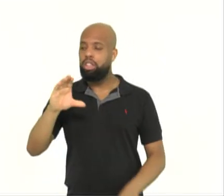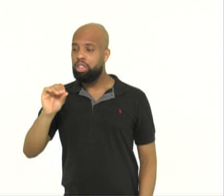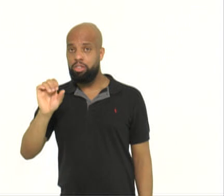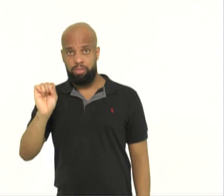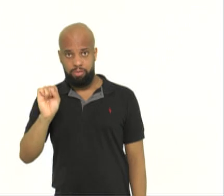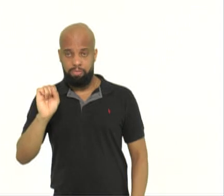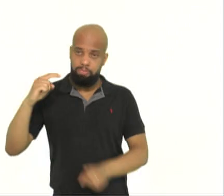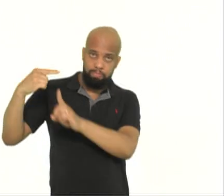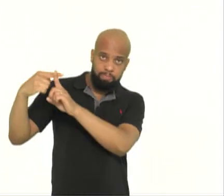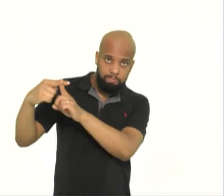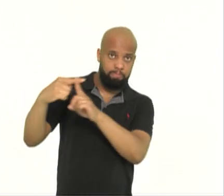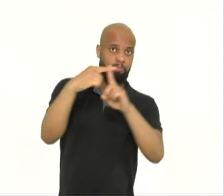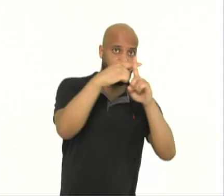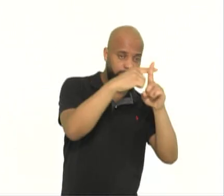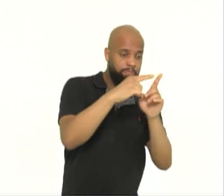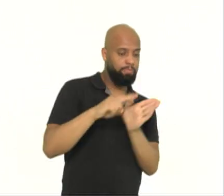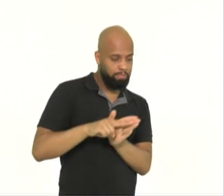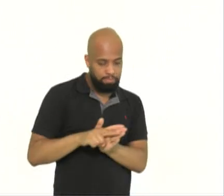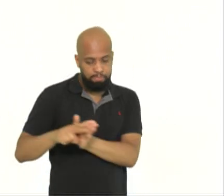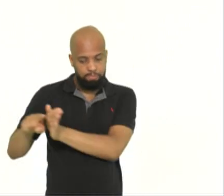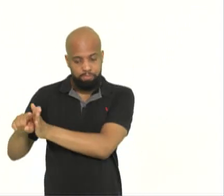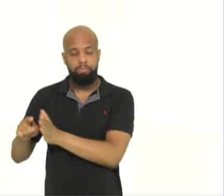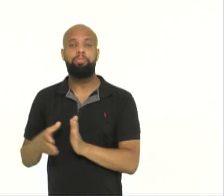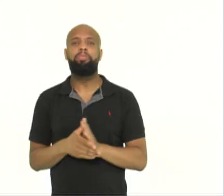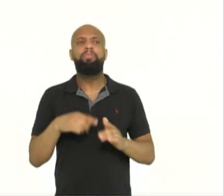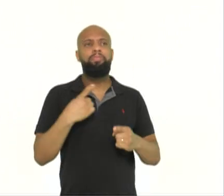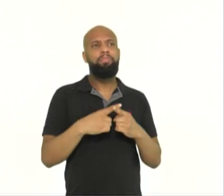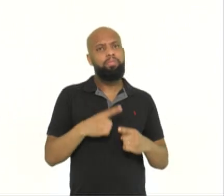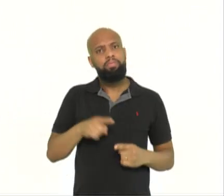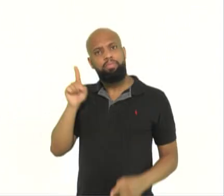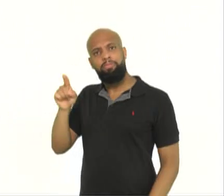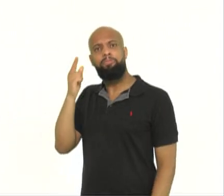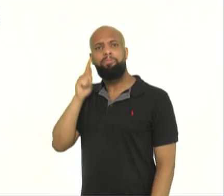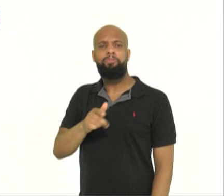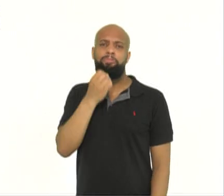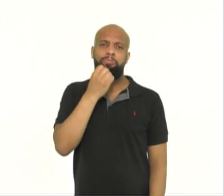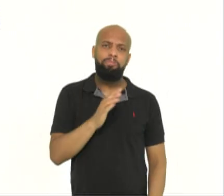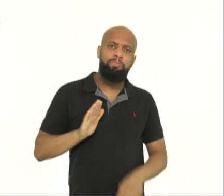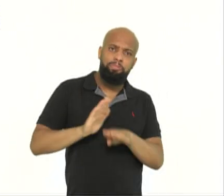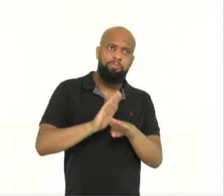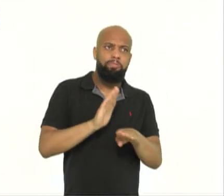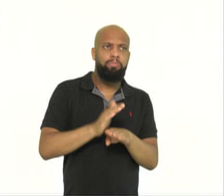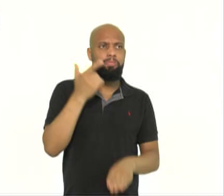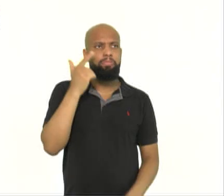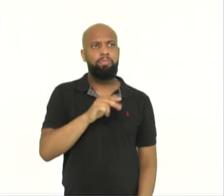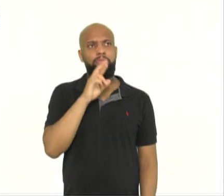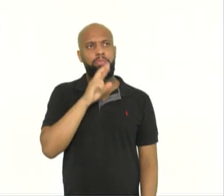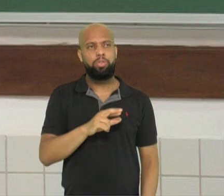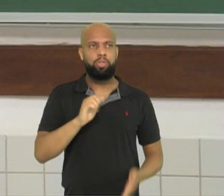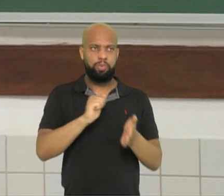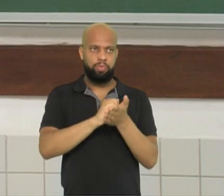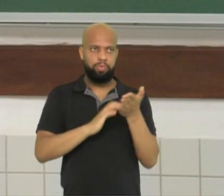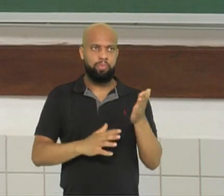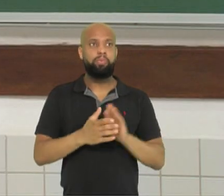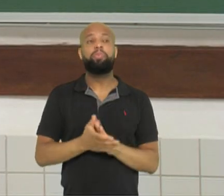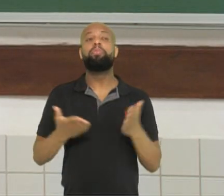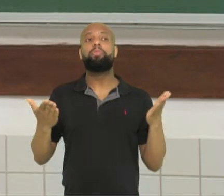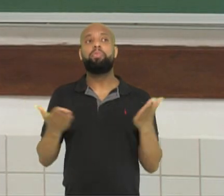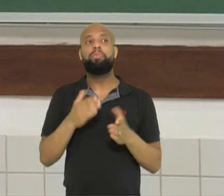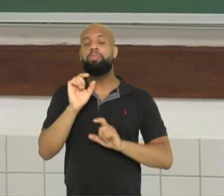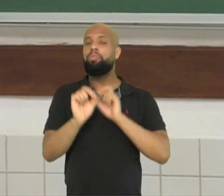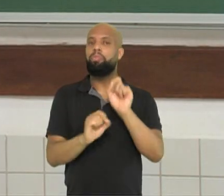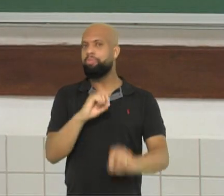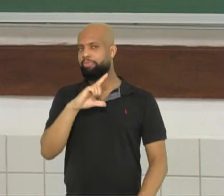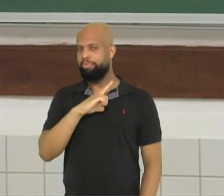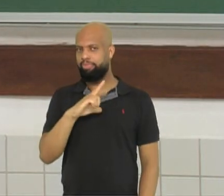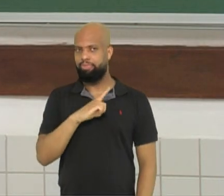fácil. Lembrando que isso aqui responde depois os exercícios. Bom, agora o que a professora